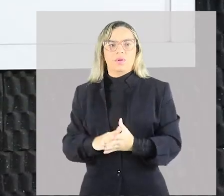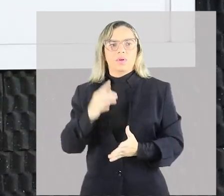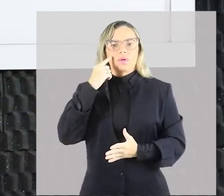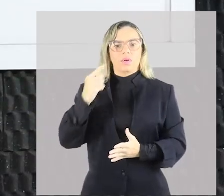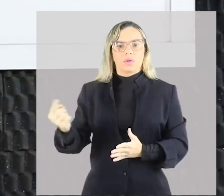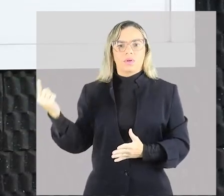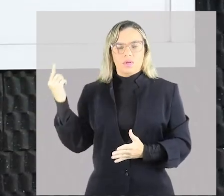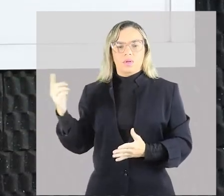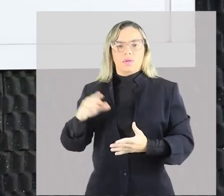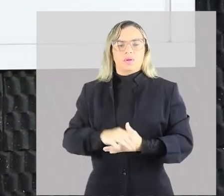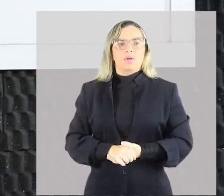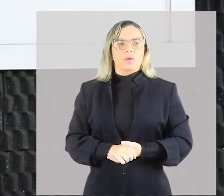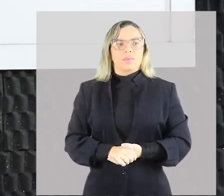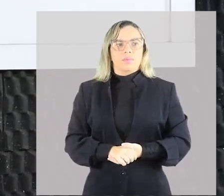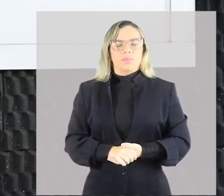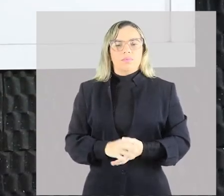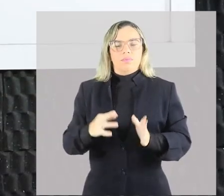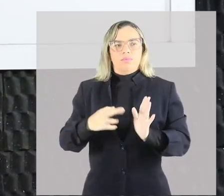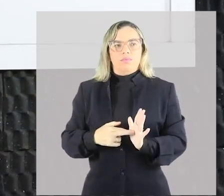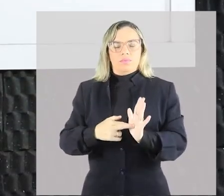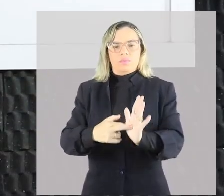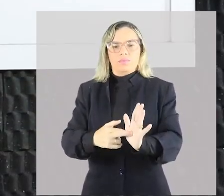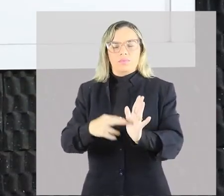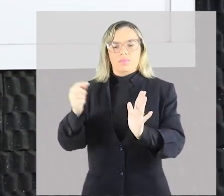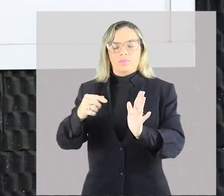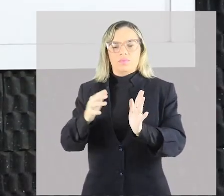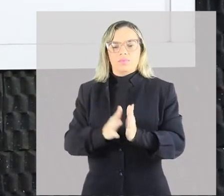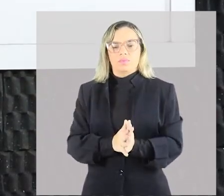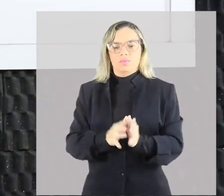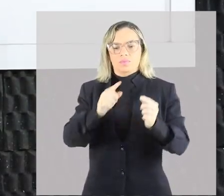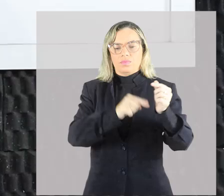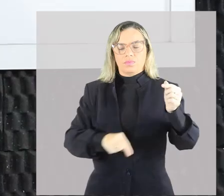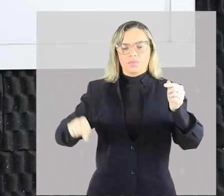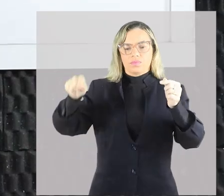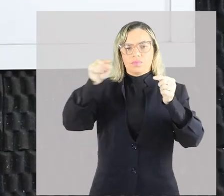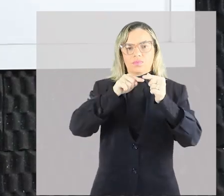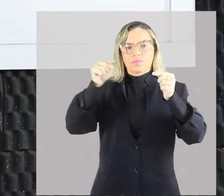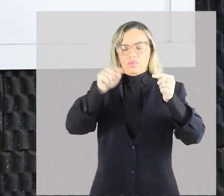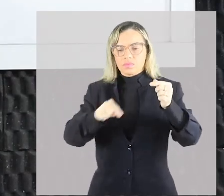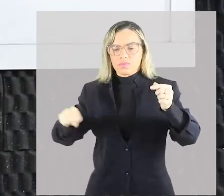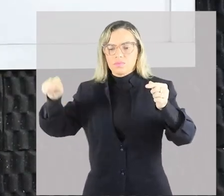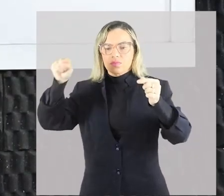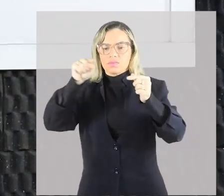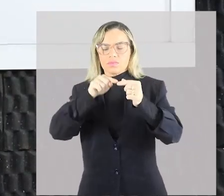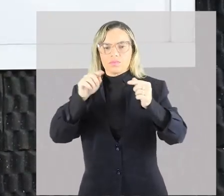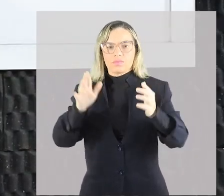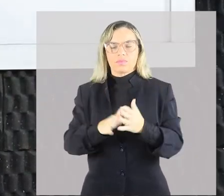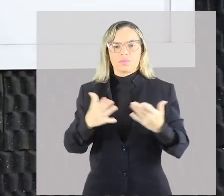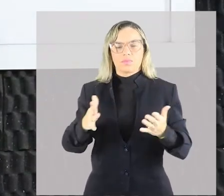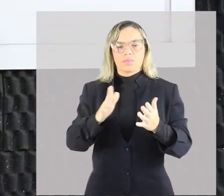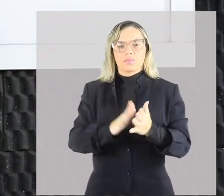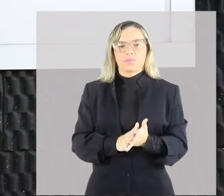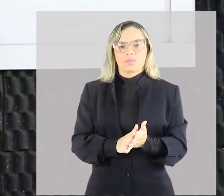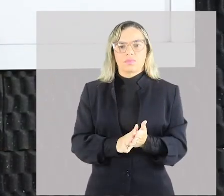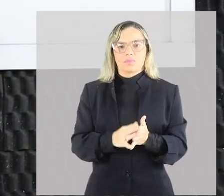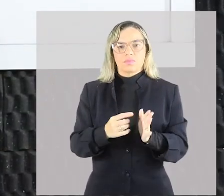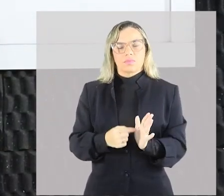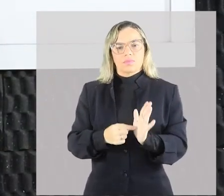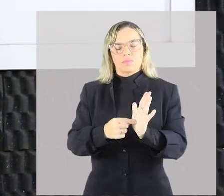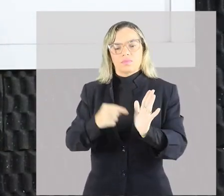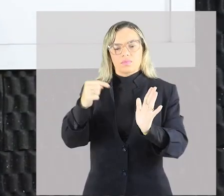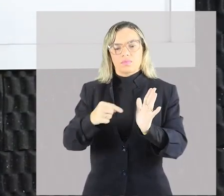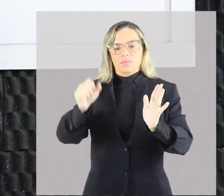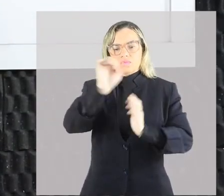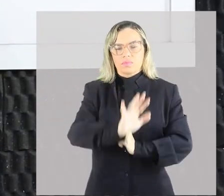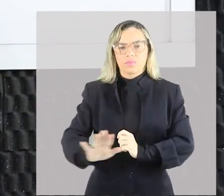representação. Tá? Representação através do diagrama, onde você constrói um espaço,